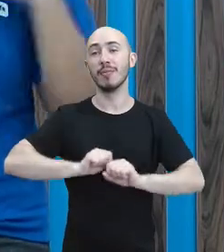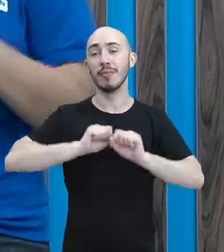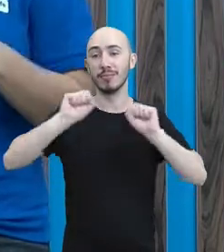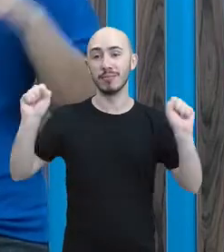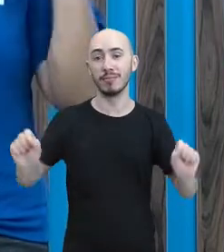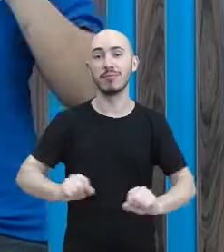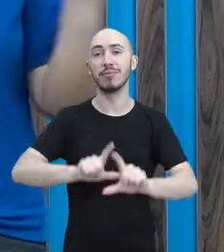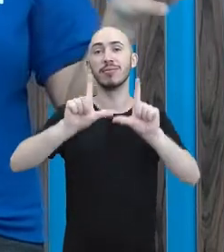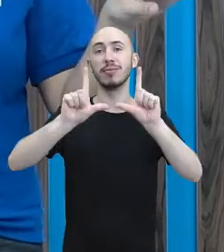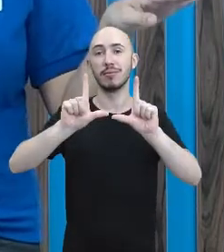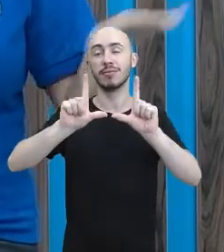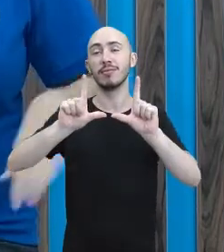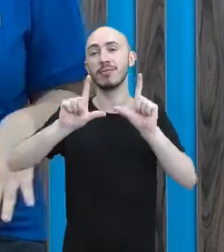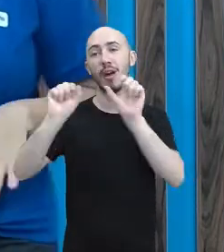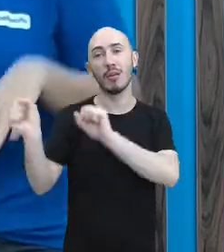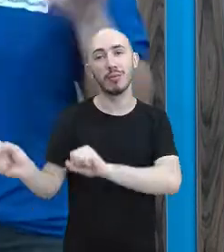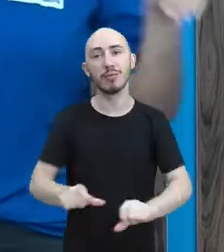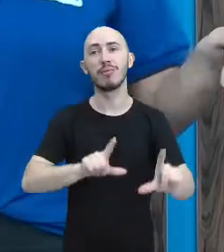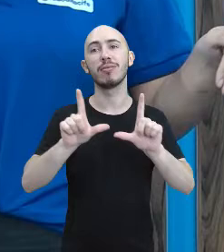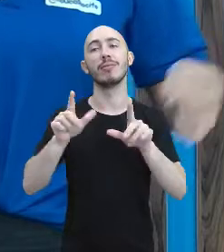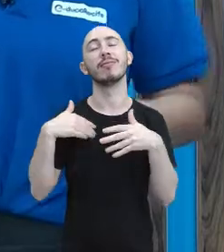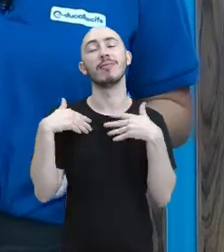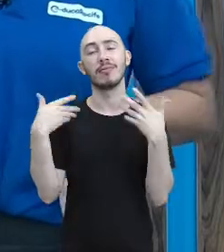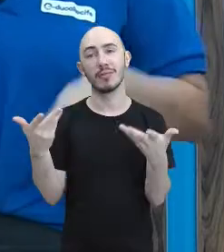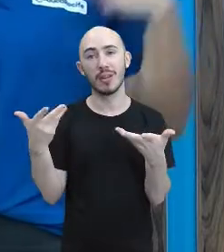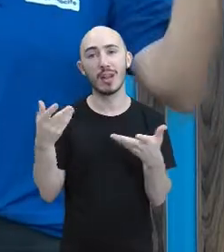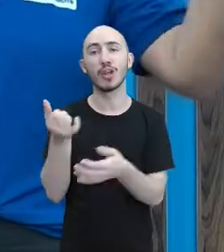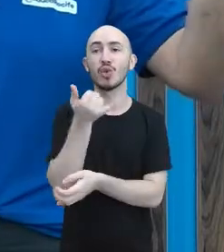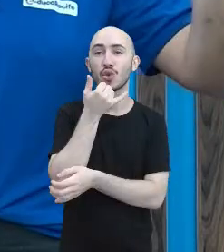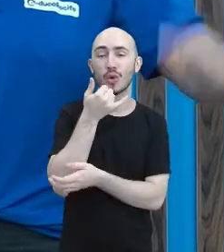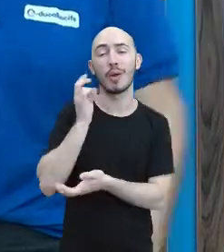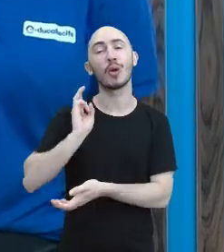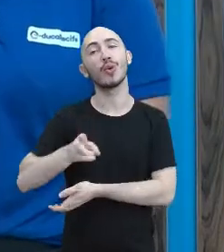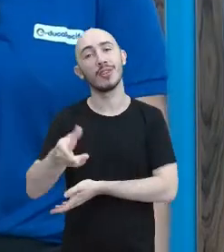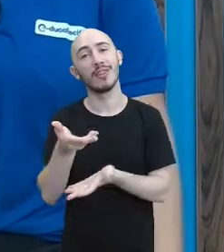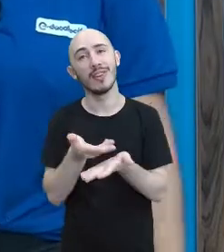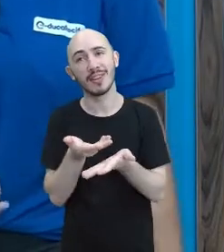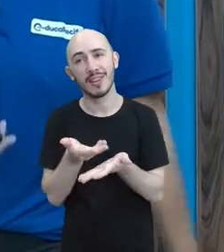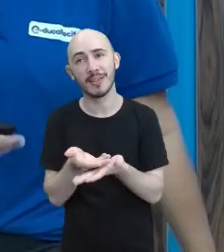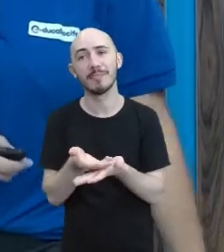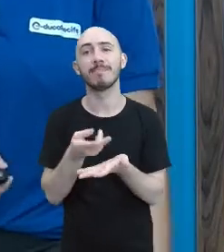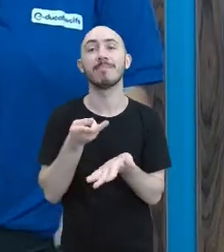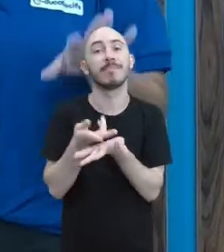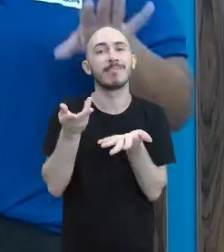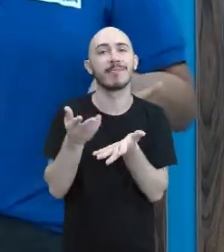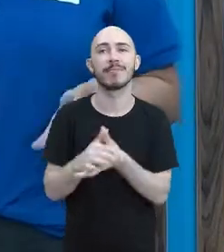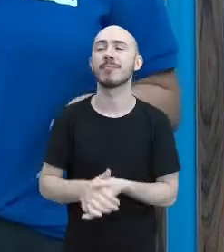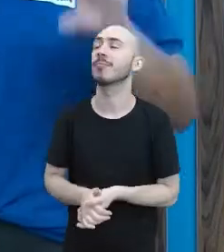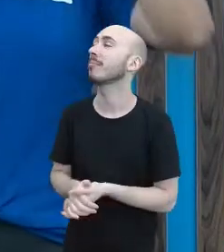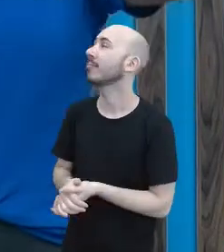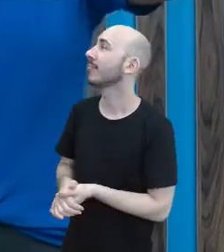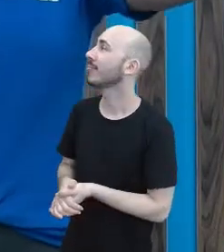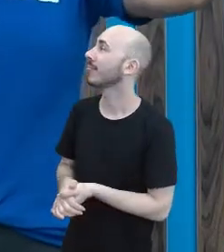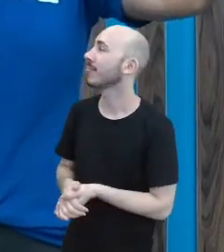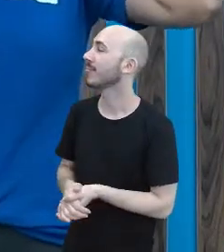gente. Acontece, desculpem. Continuando. Ó, então,